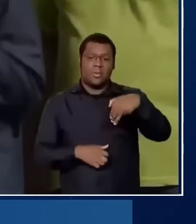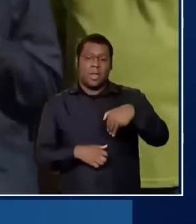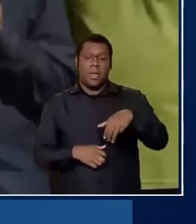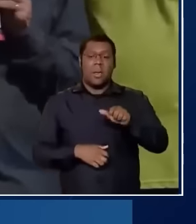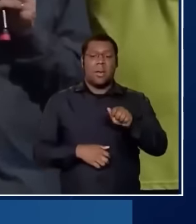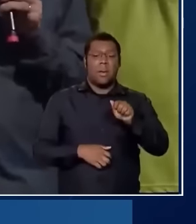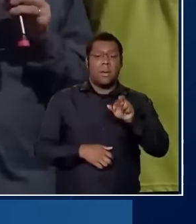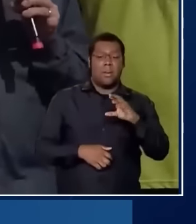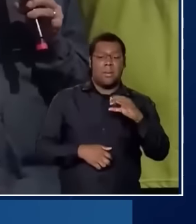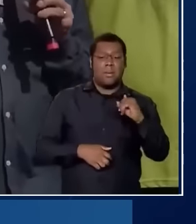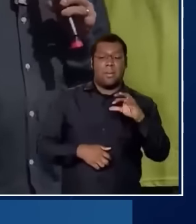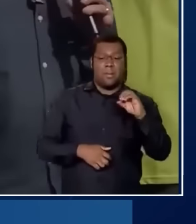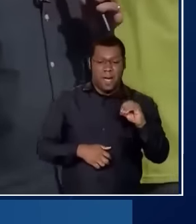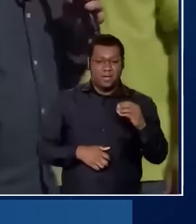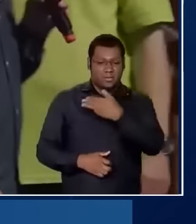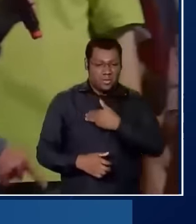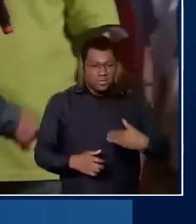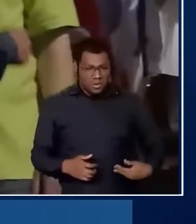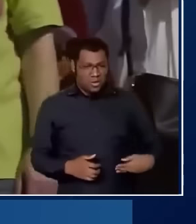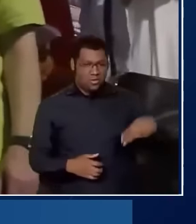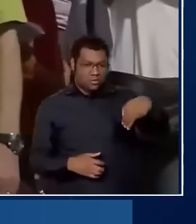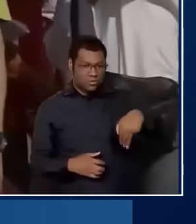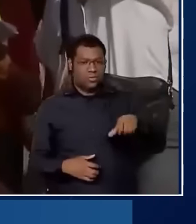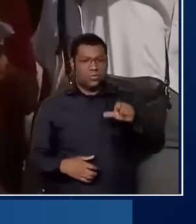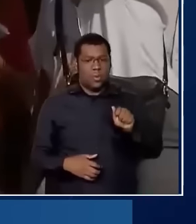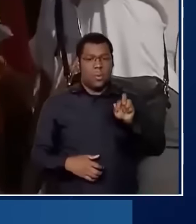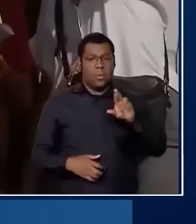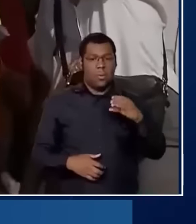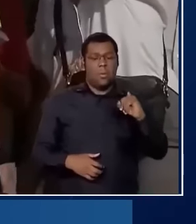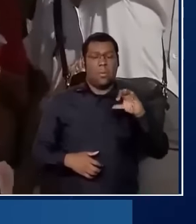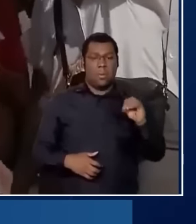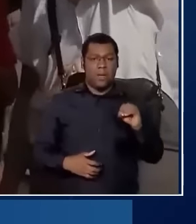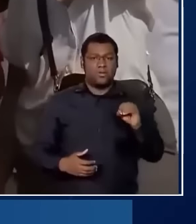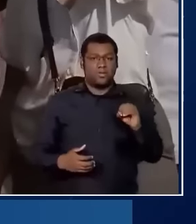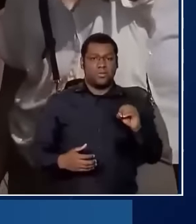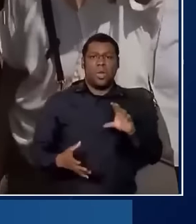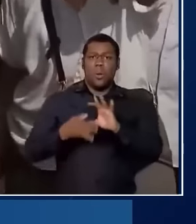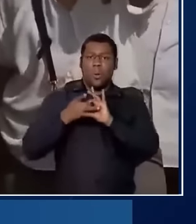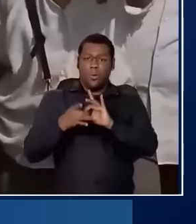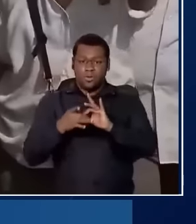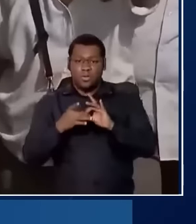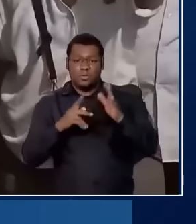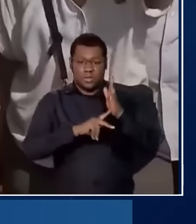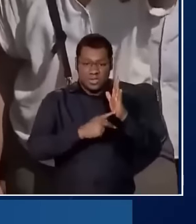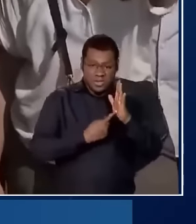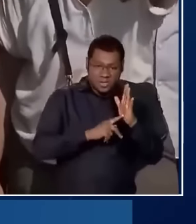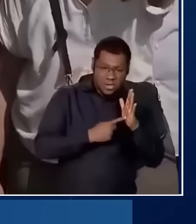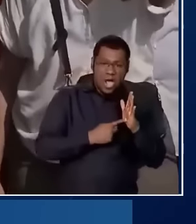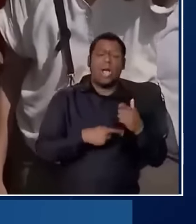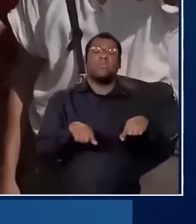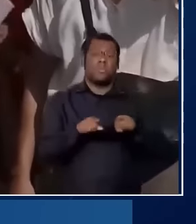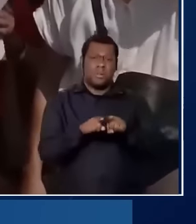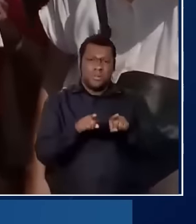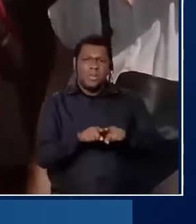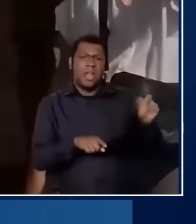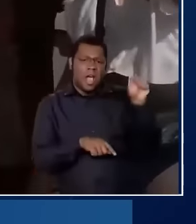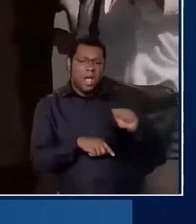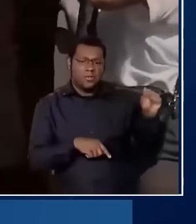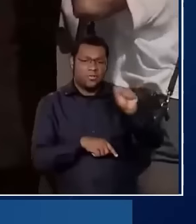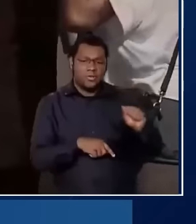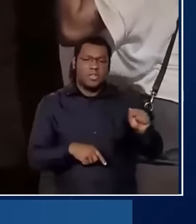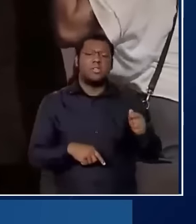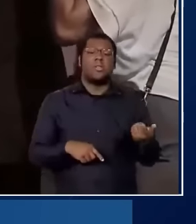pode ter feito esse cálculo também. E se ele chegou à conclusão que a multa não era lá grandes coisas e que dava para absorver a multa, então ele